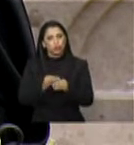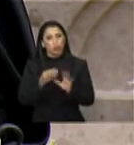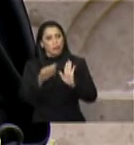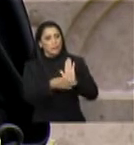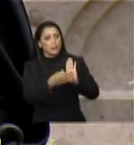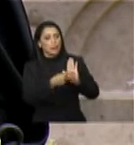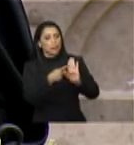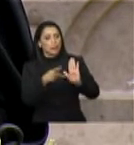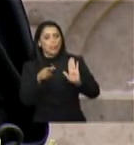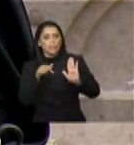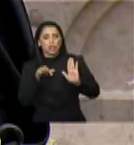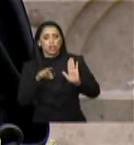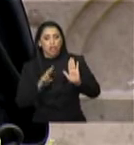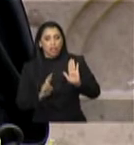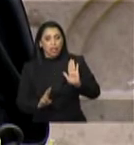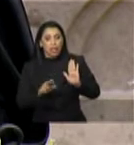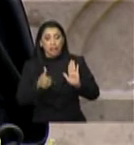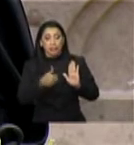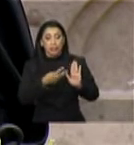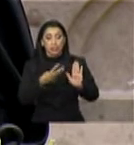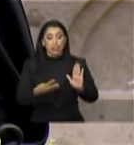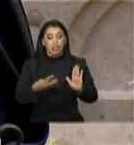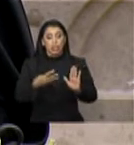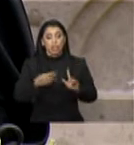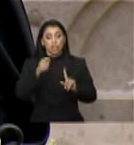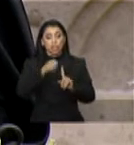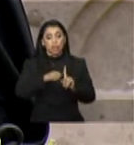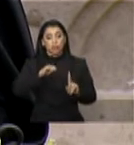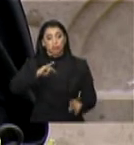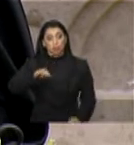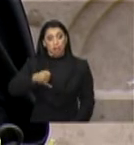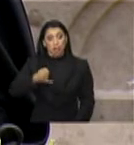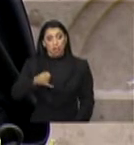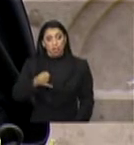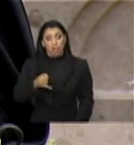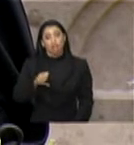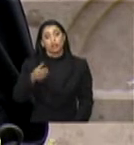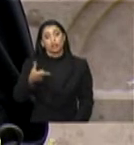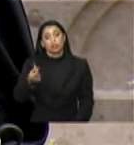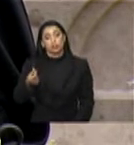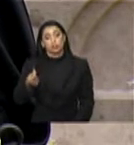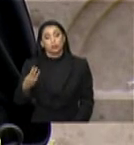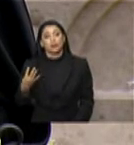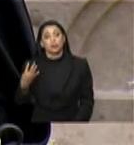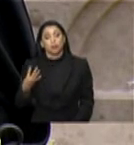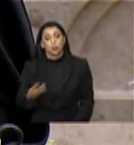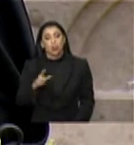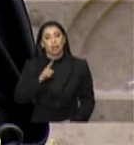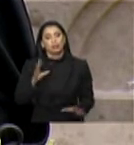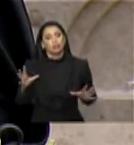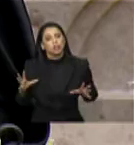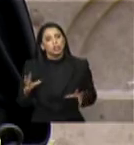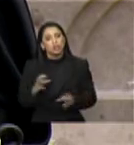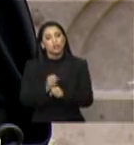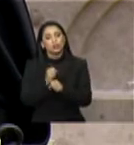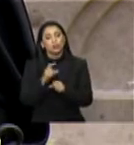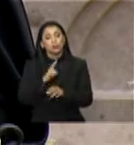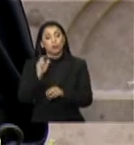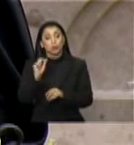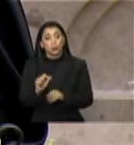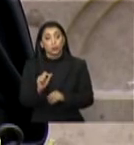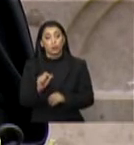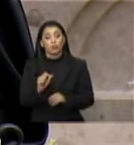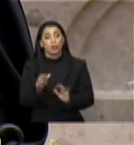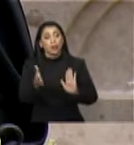parceiro da pgr de 13 de Janeiro de 2004 que equaciona com a atualidade a questão